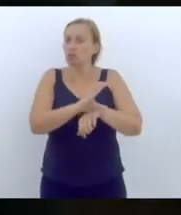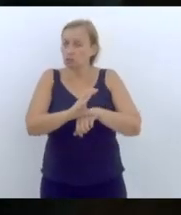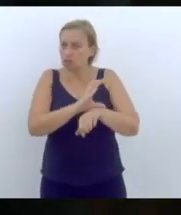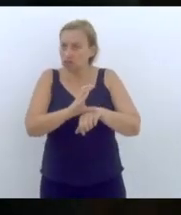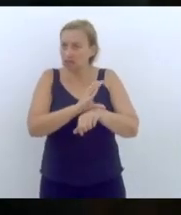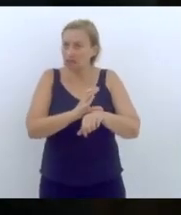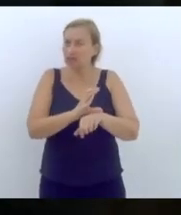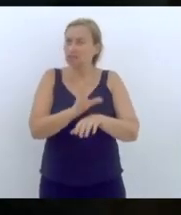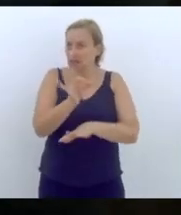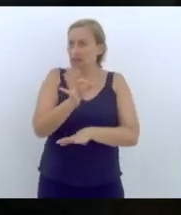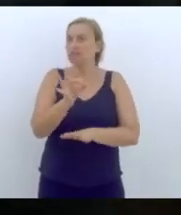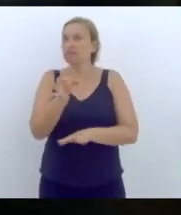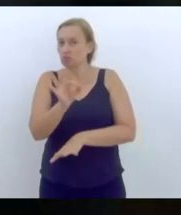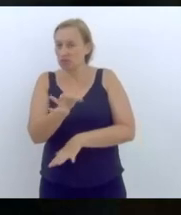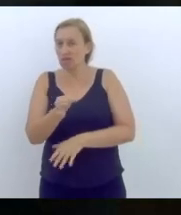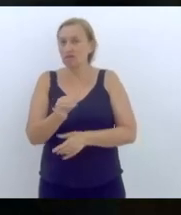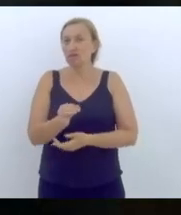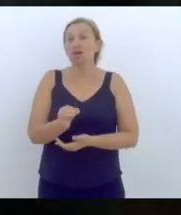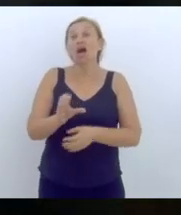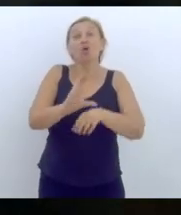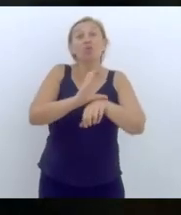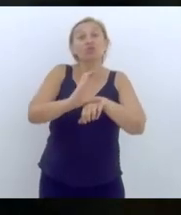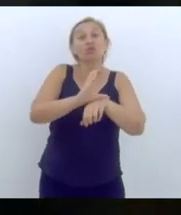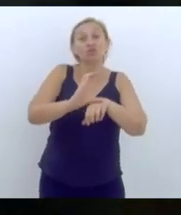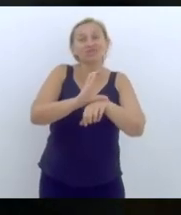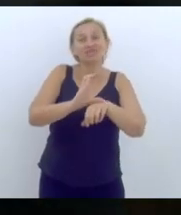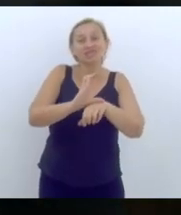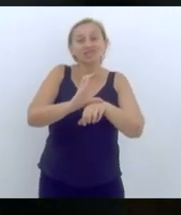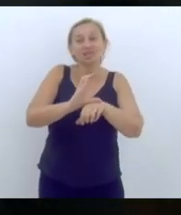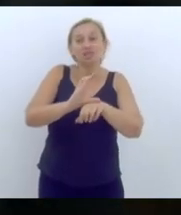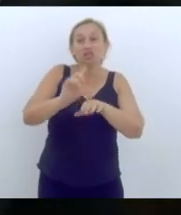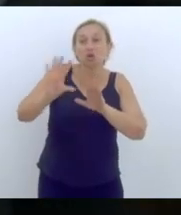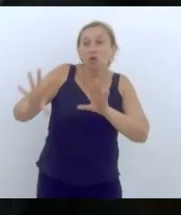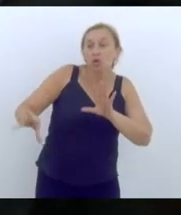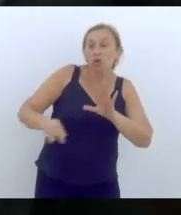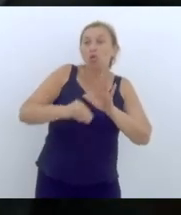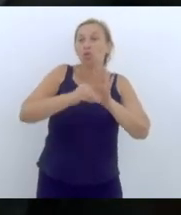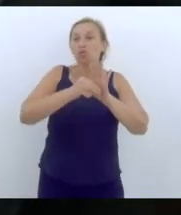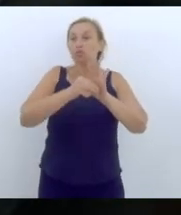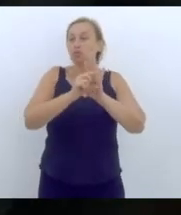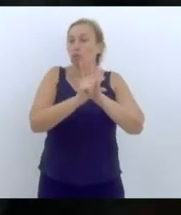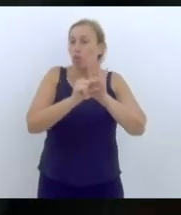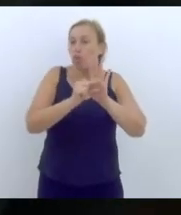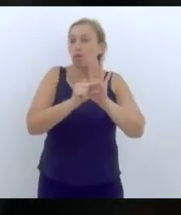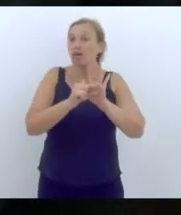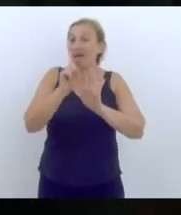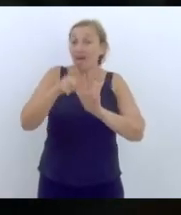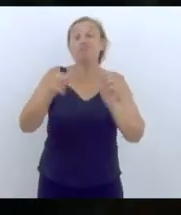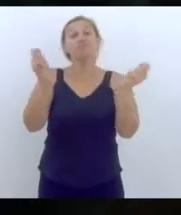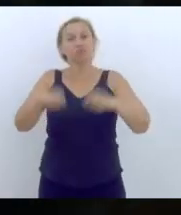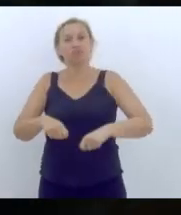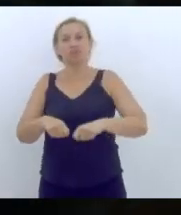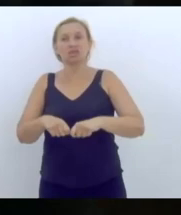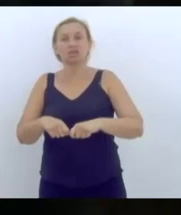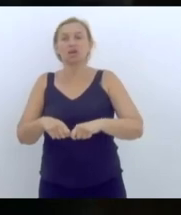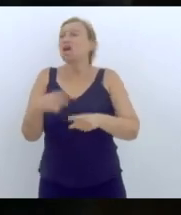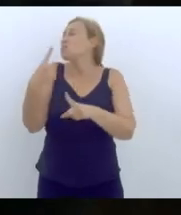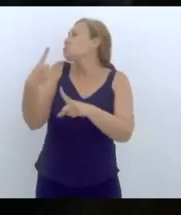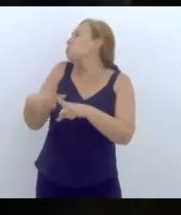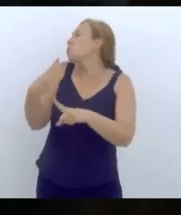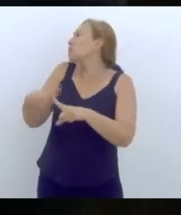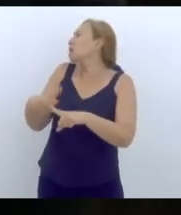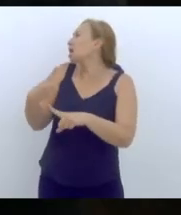né, da legalidade? A constitucionalidade com emendas é algo possível. E por que que é